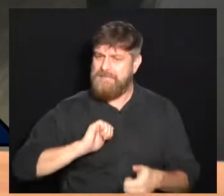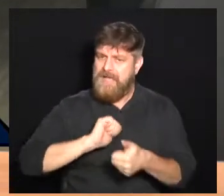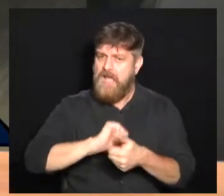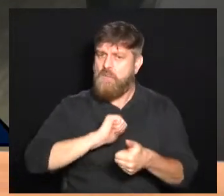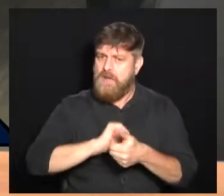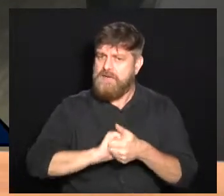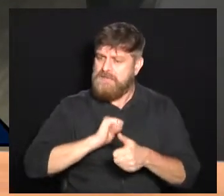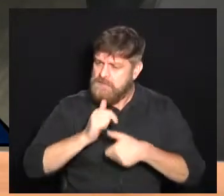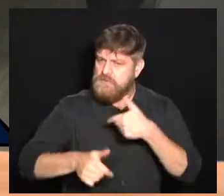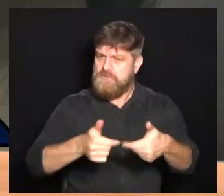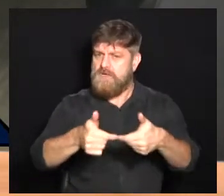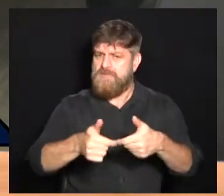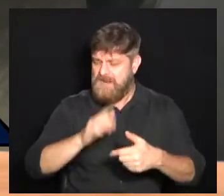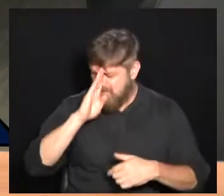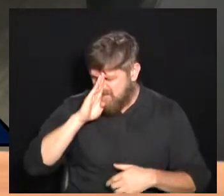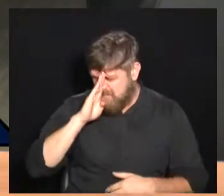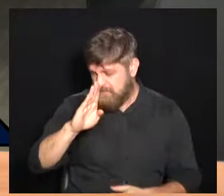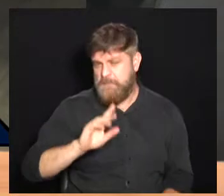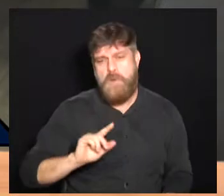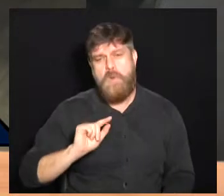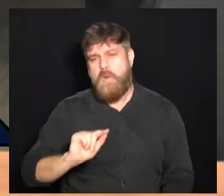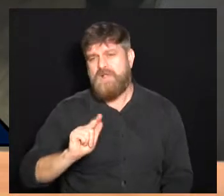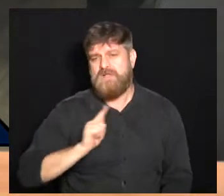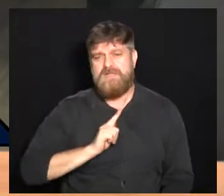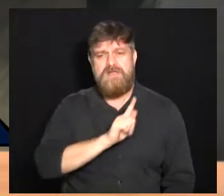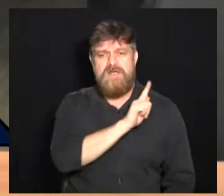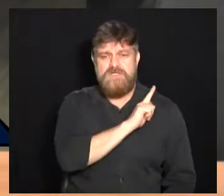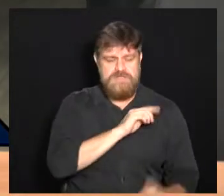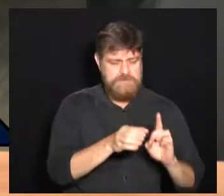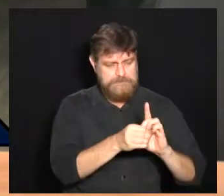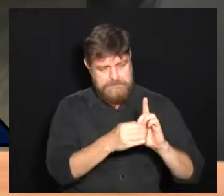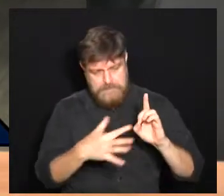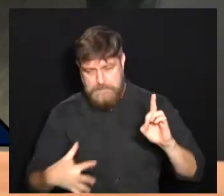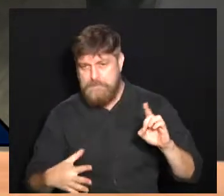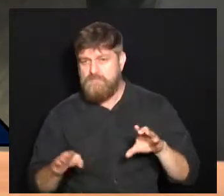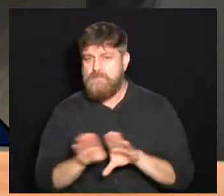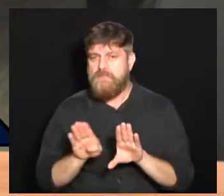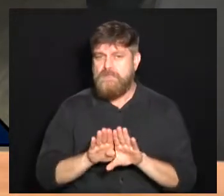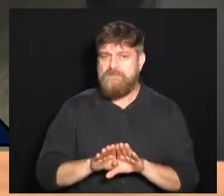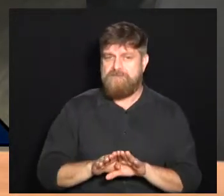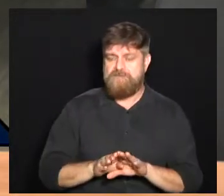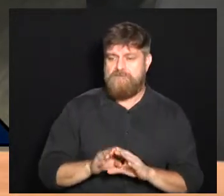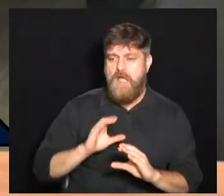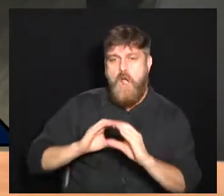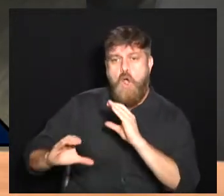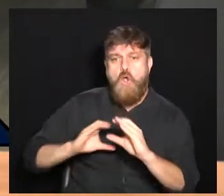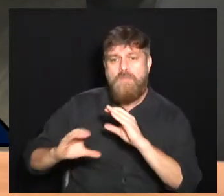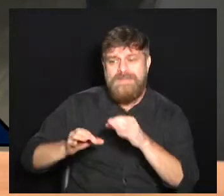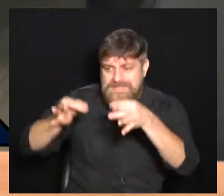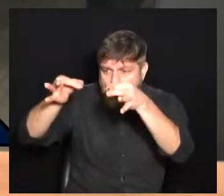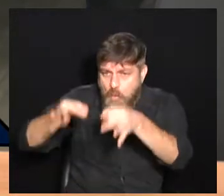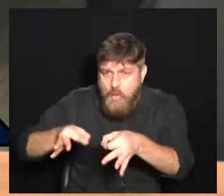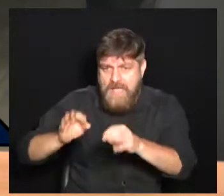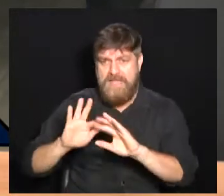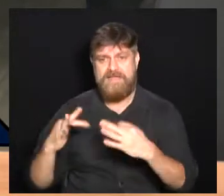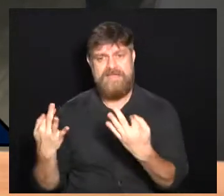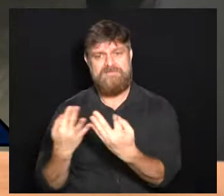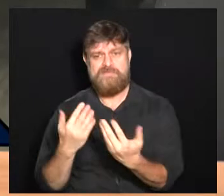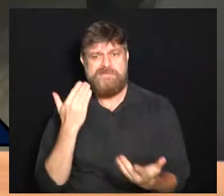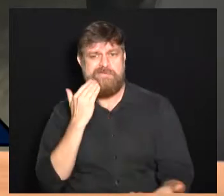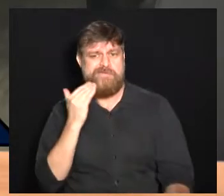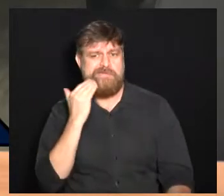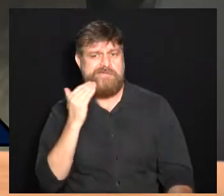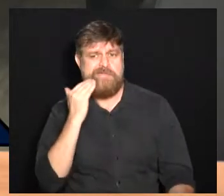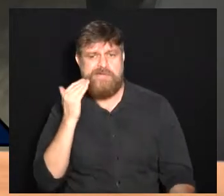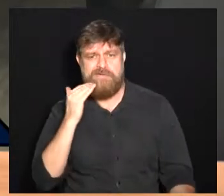prestação dos serviços e, principalmente, tanto a gestão democrática quanto a comunicação adequada com as famílias, e acho que a falha, nesse sentido,